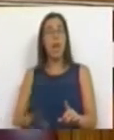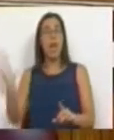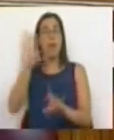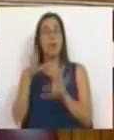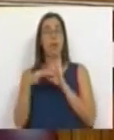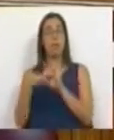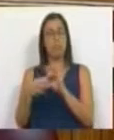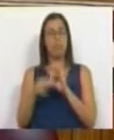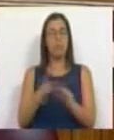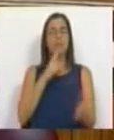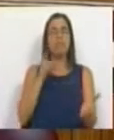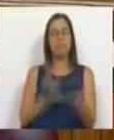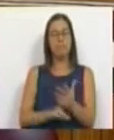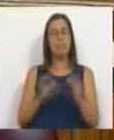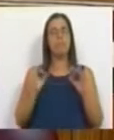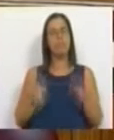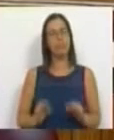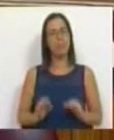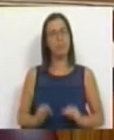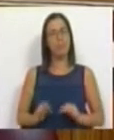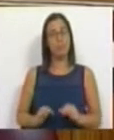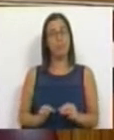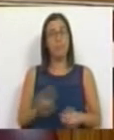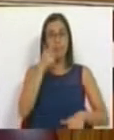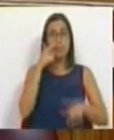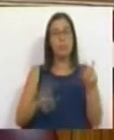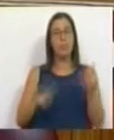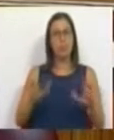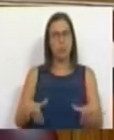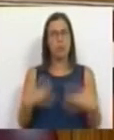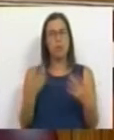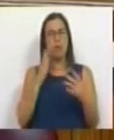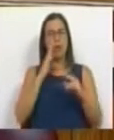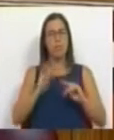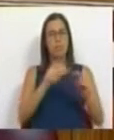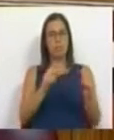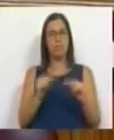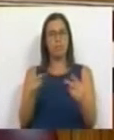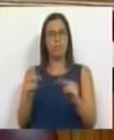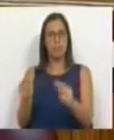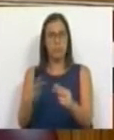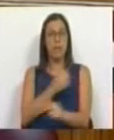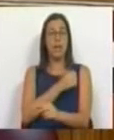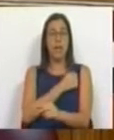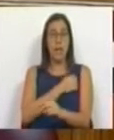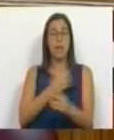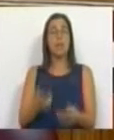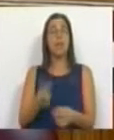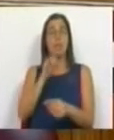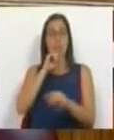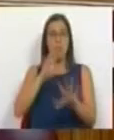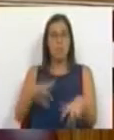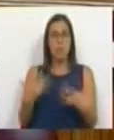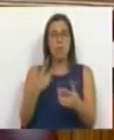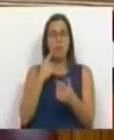nacional para que, efetivamente, as pessoas possam ser realojadas, para que as respectivas casas possam